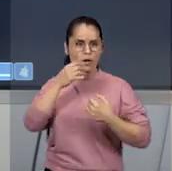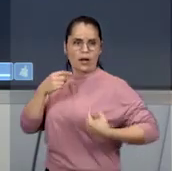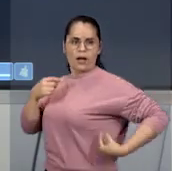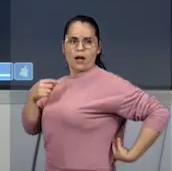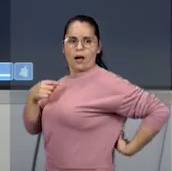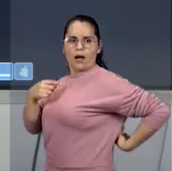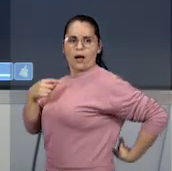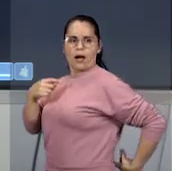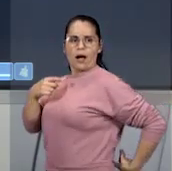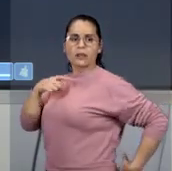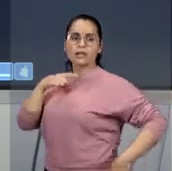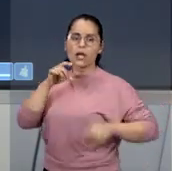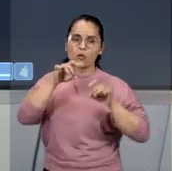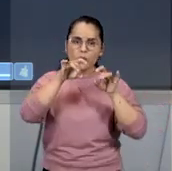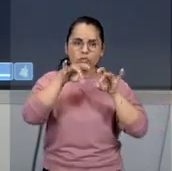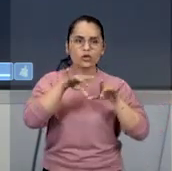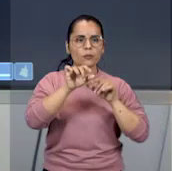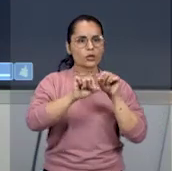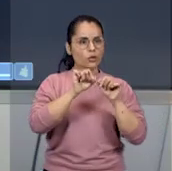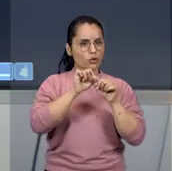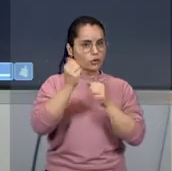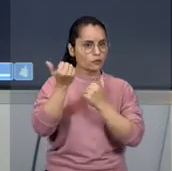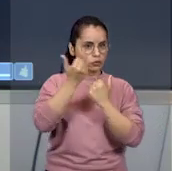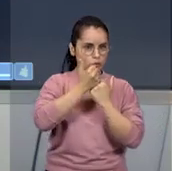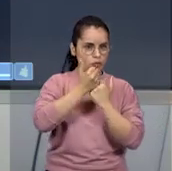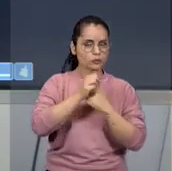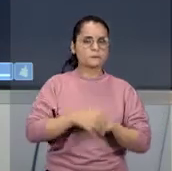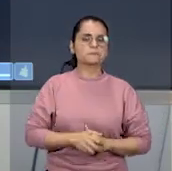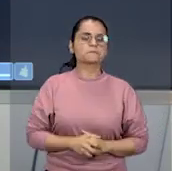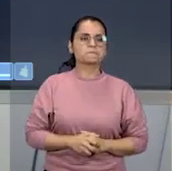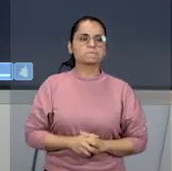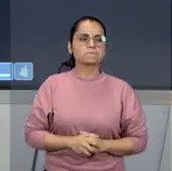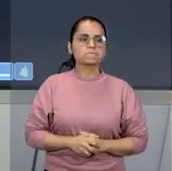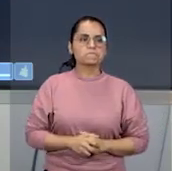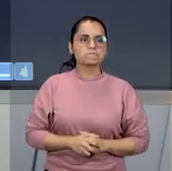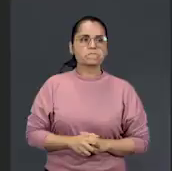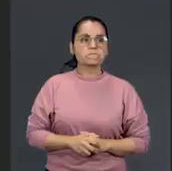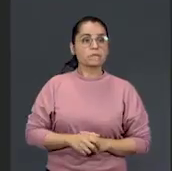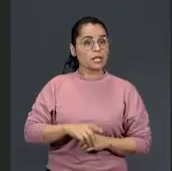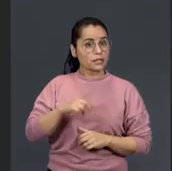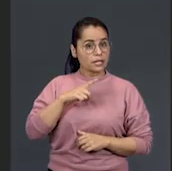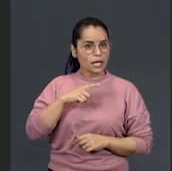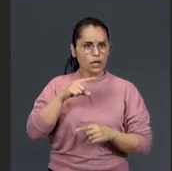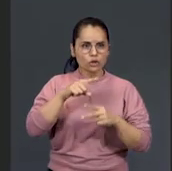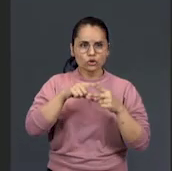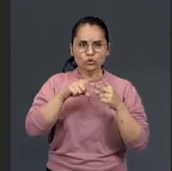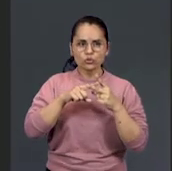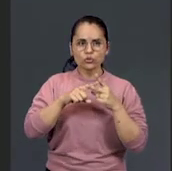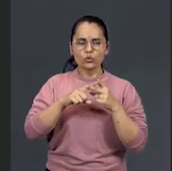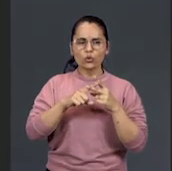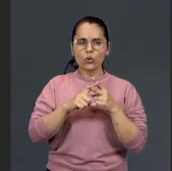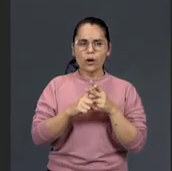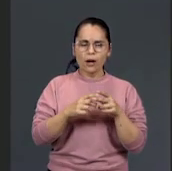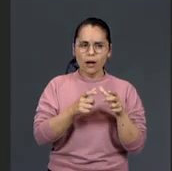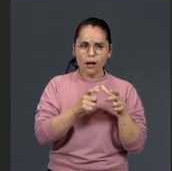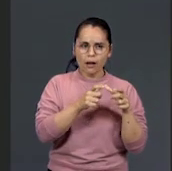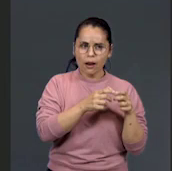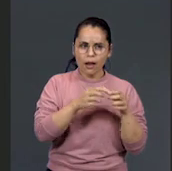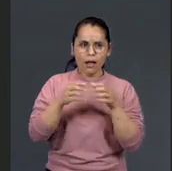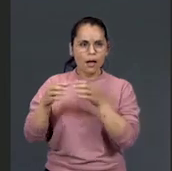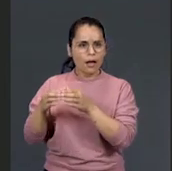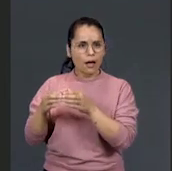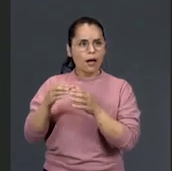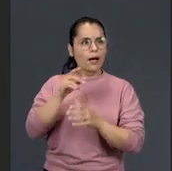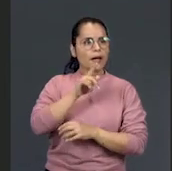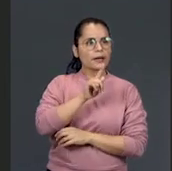notocorda ali, tá? Mas no nosso caso foi substituída. É um taxo que reúne duas superclasses,